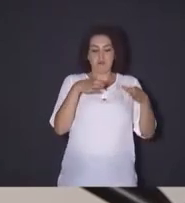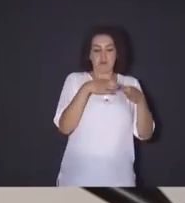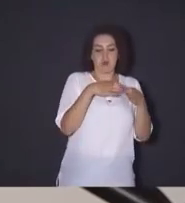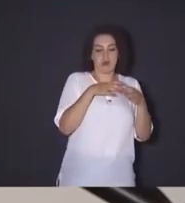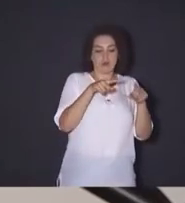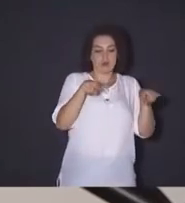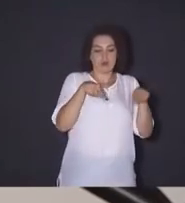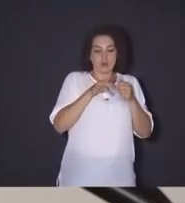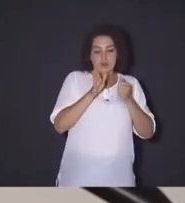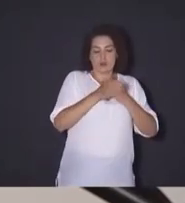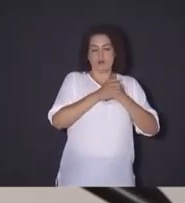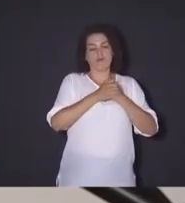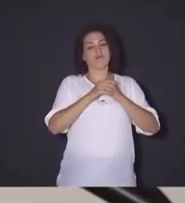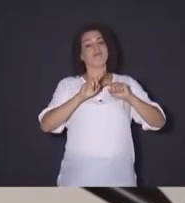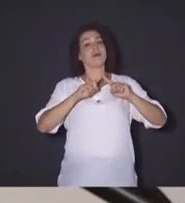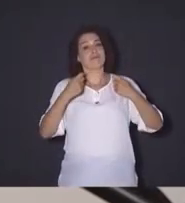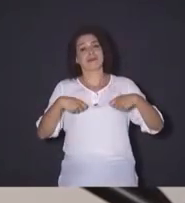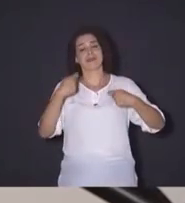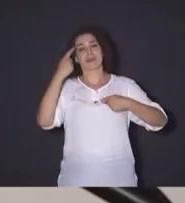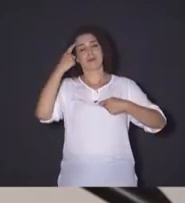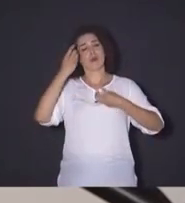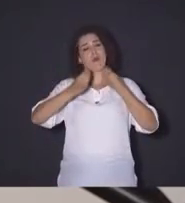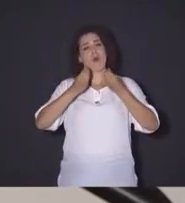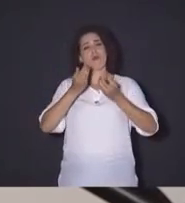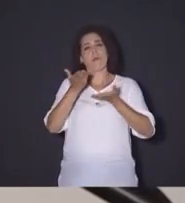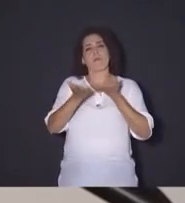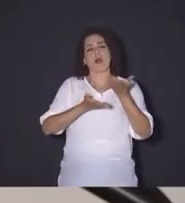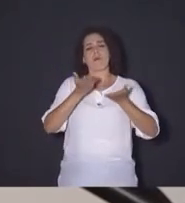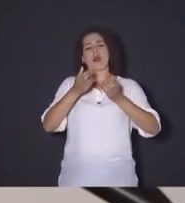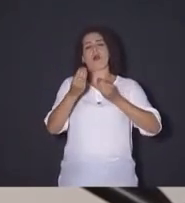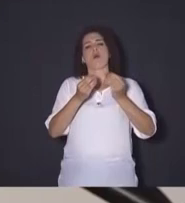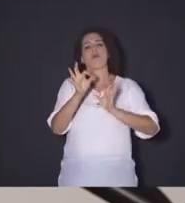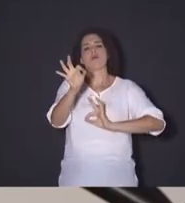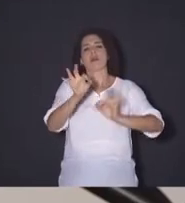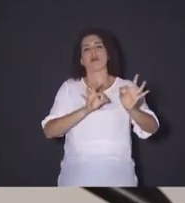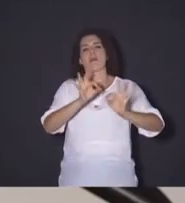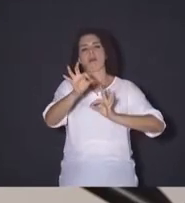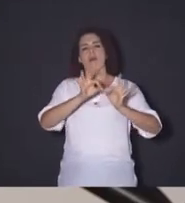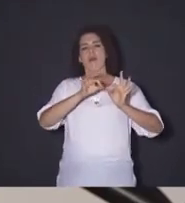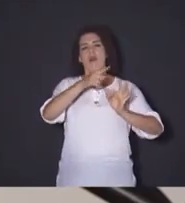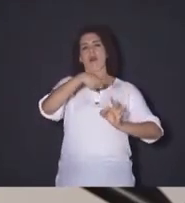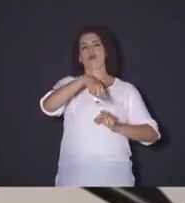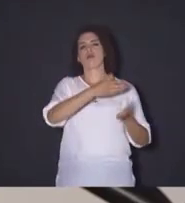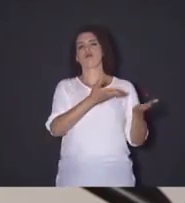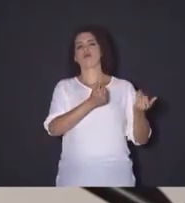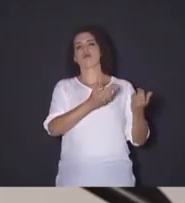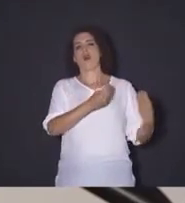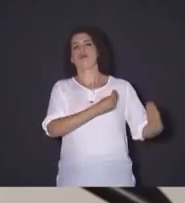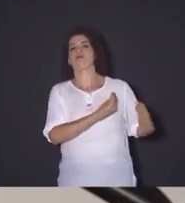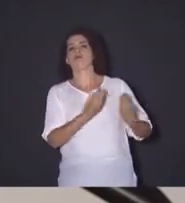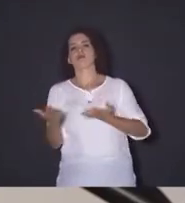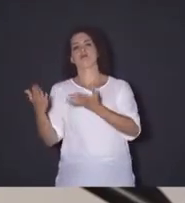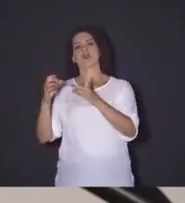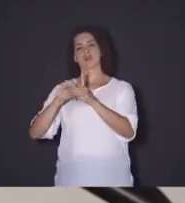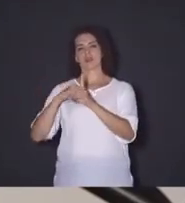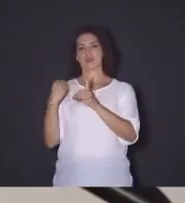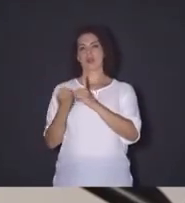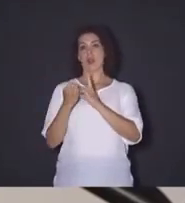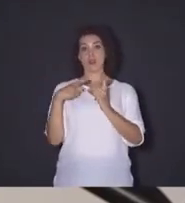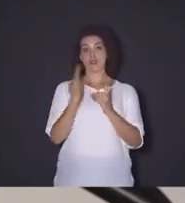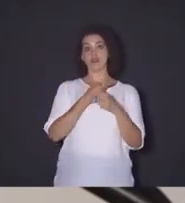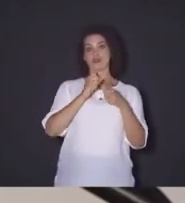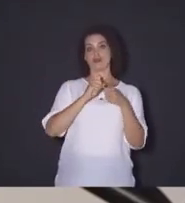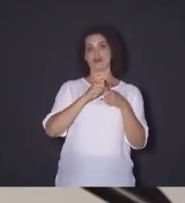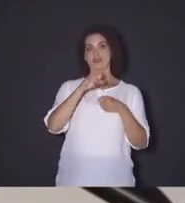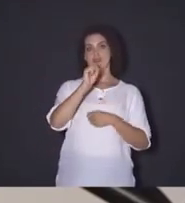tratar nossos jovens bem como preparar ele de verdade para a sociedade nós fazemos isso muito bem presente bem claro a